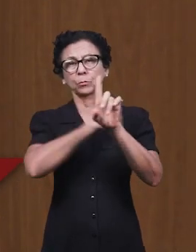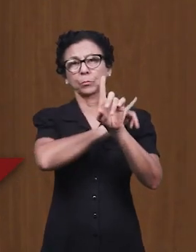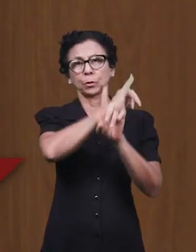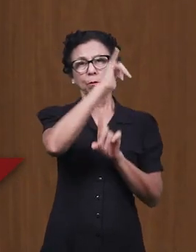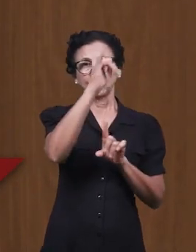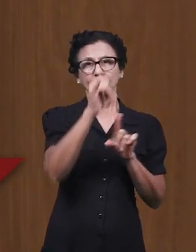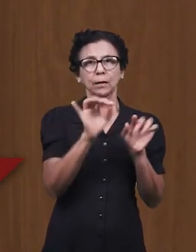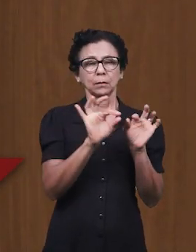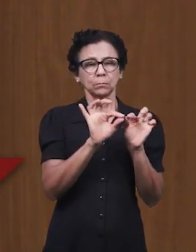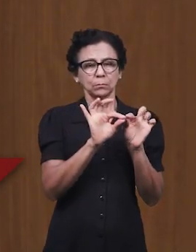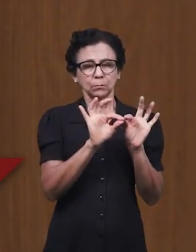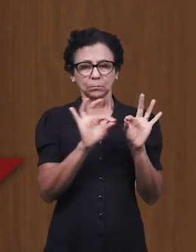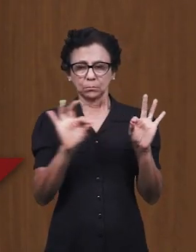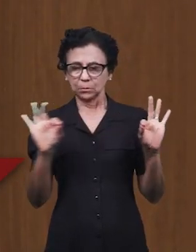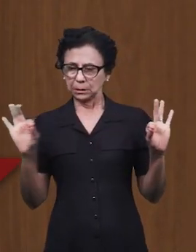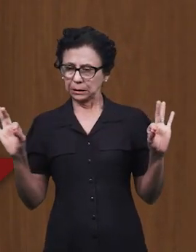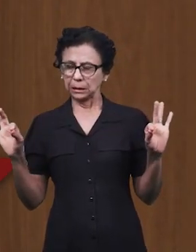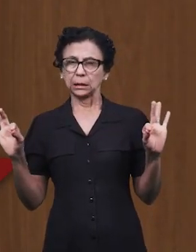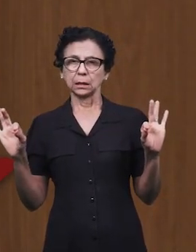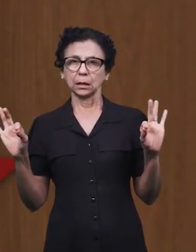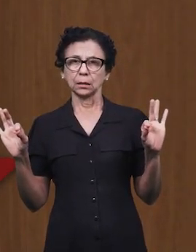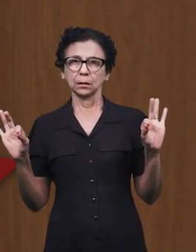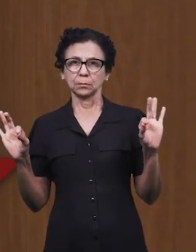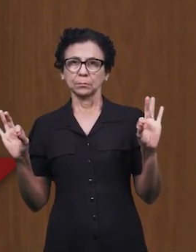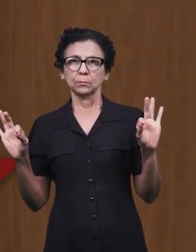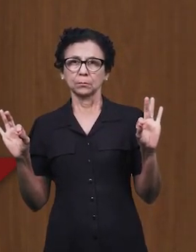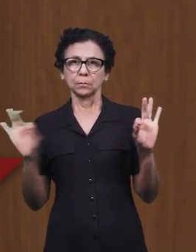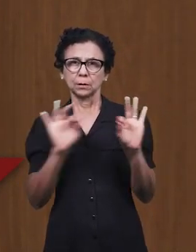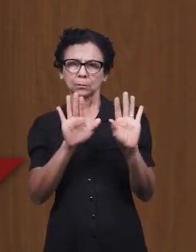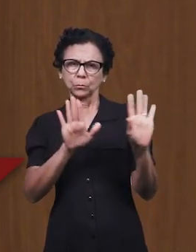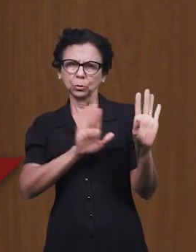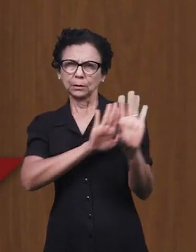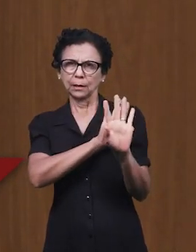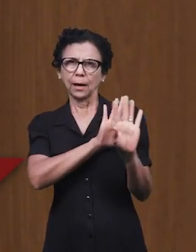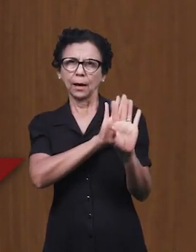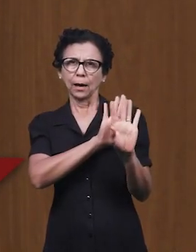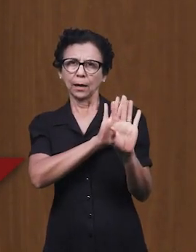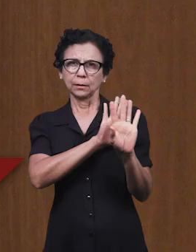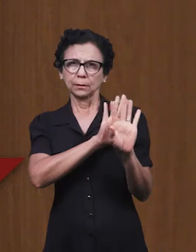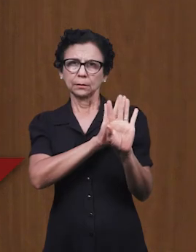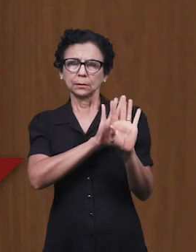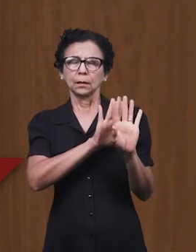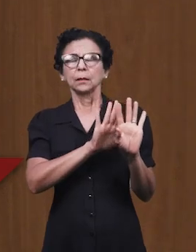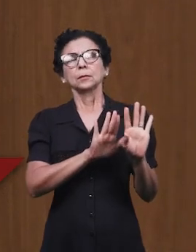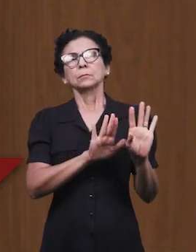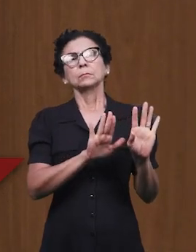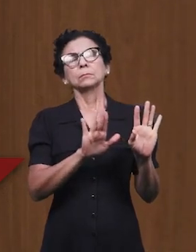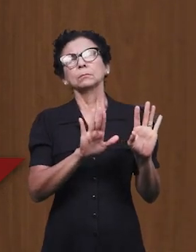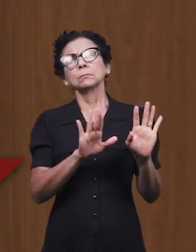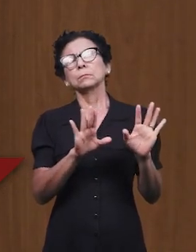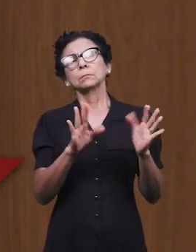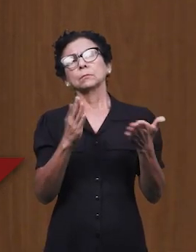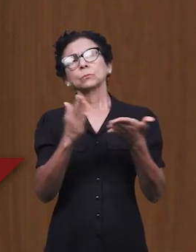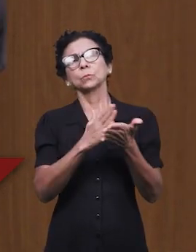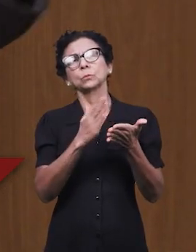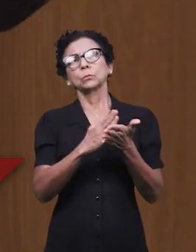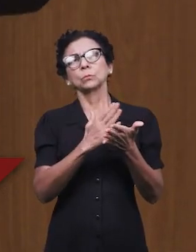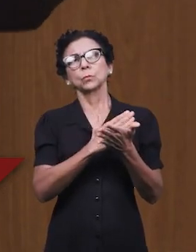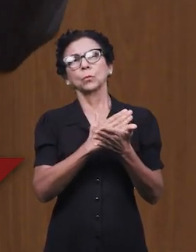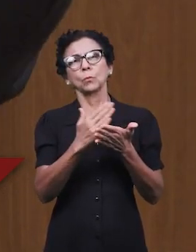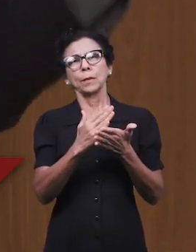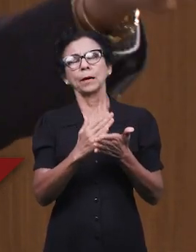linha que subjacente em todo o livro. Começa com a figura